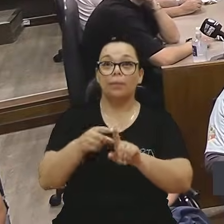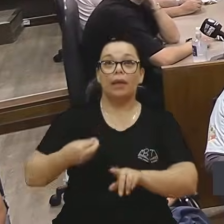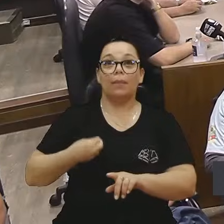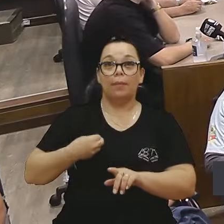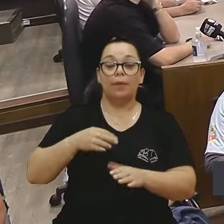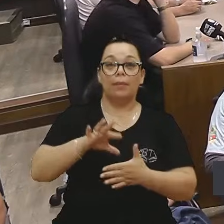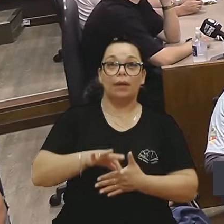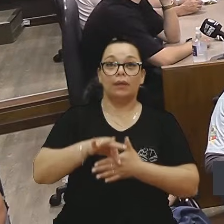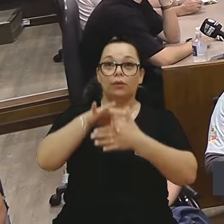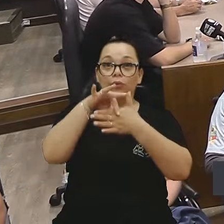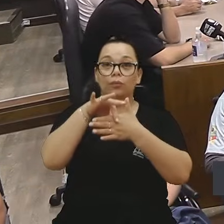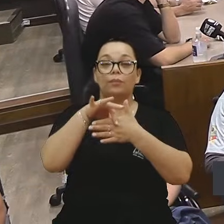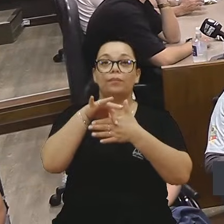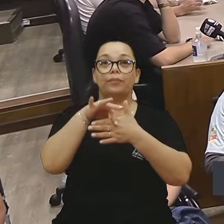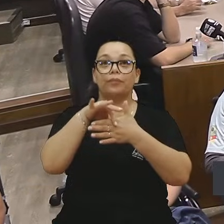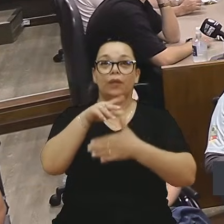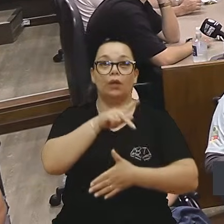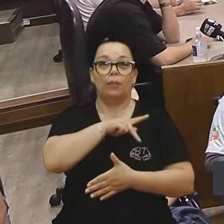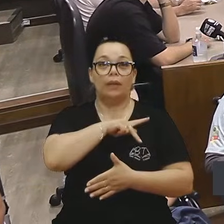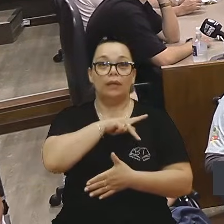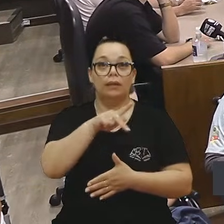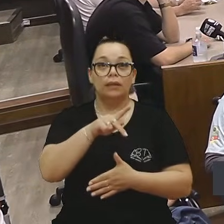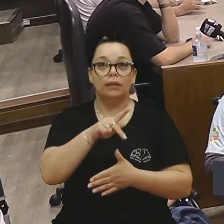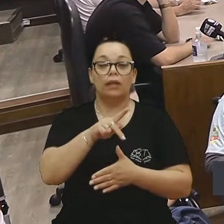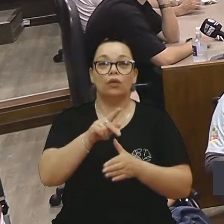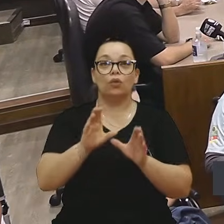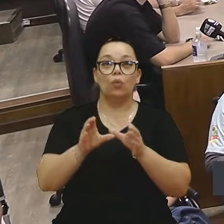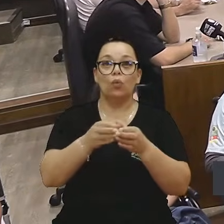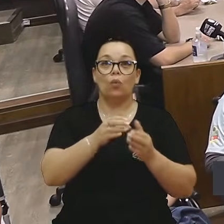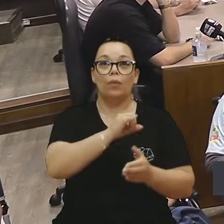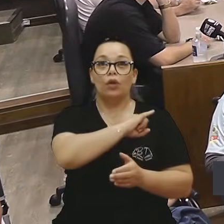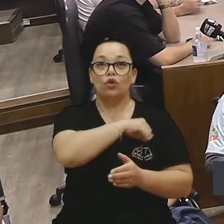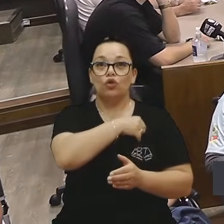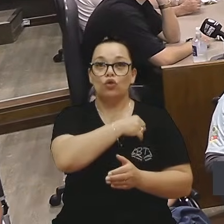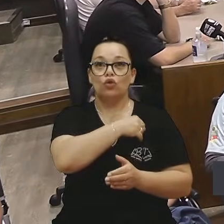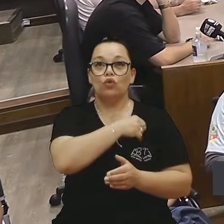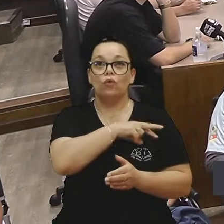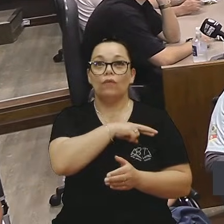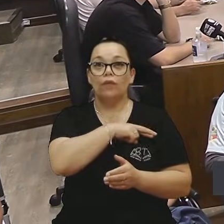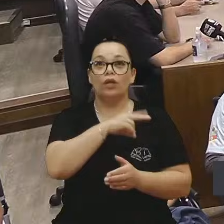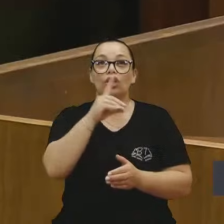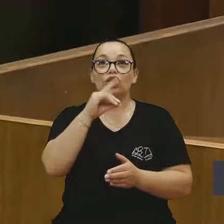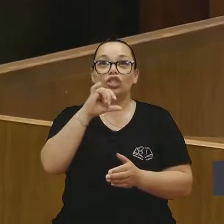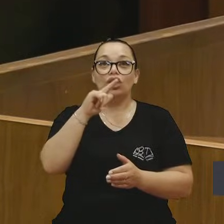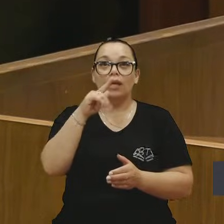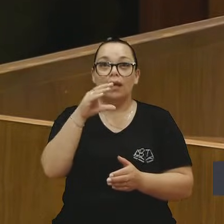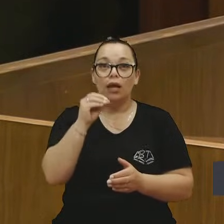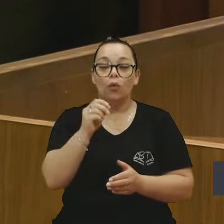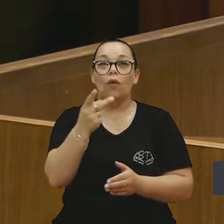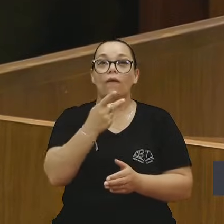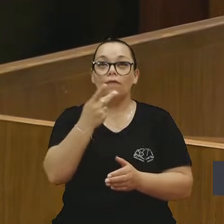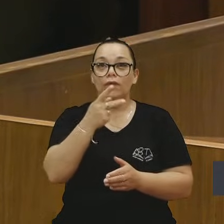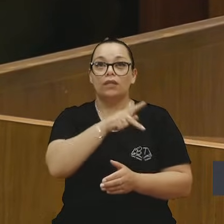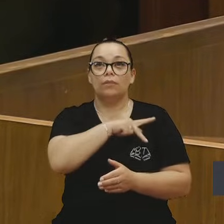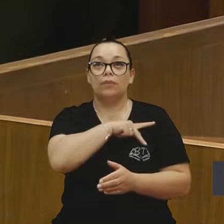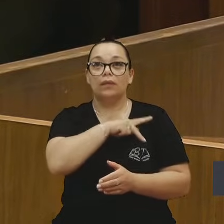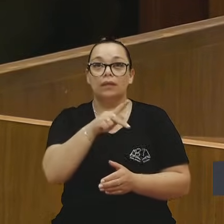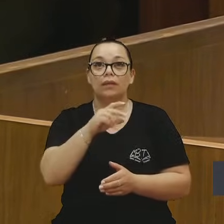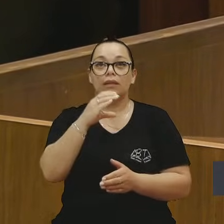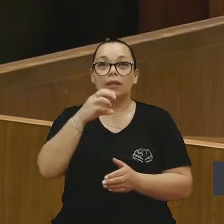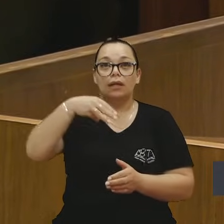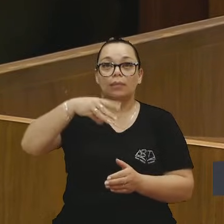seguintes autoridades: presidente do Clube Recreio da Juventude, Diego Biglia, vice-presidente do